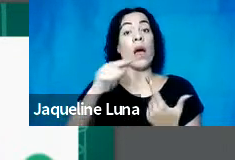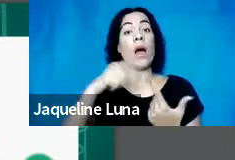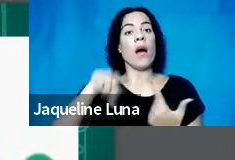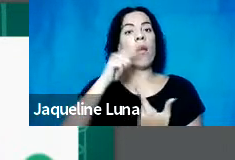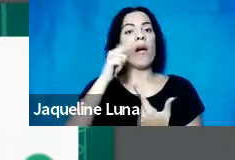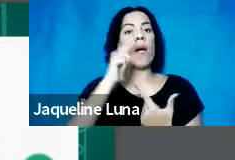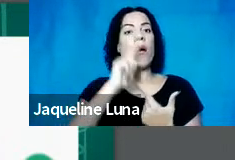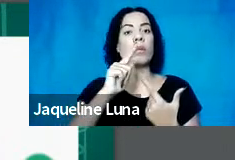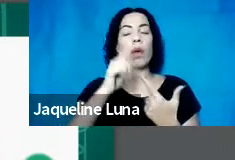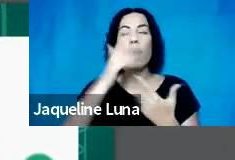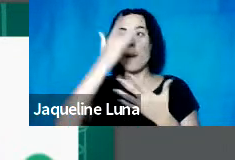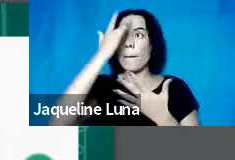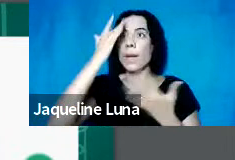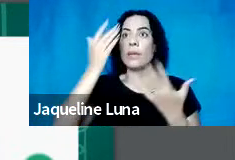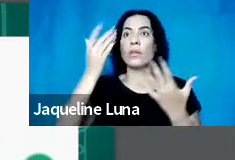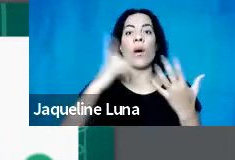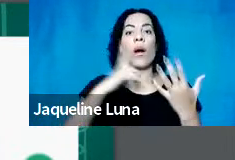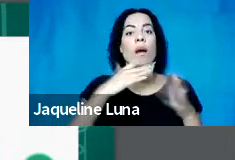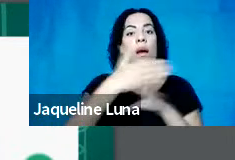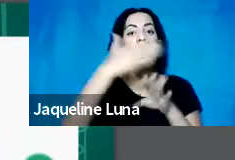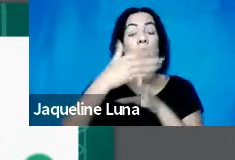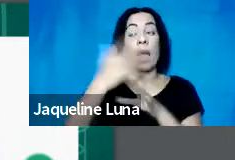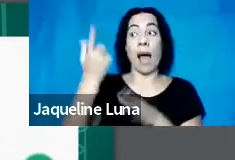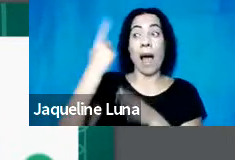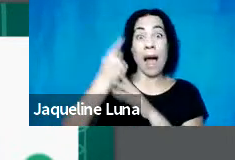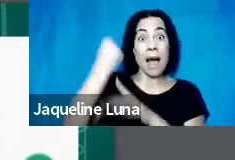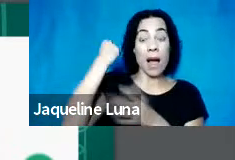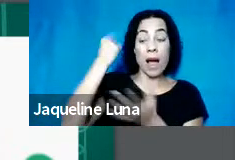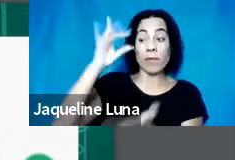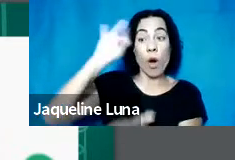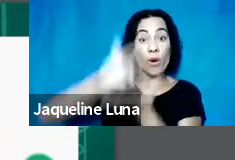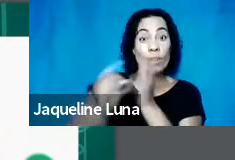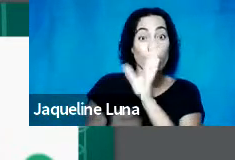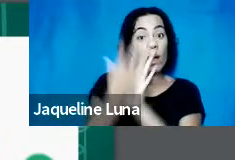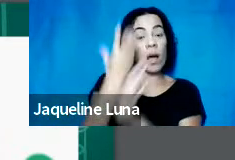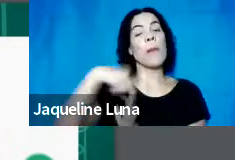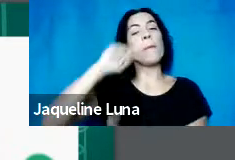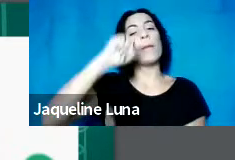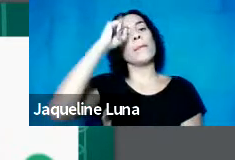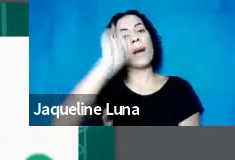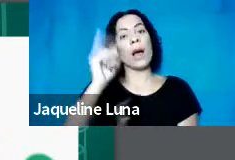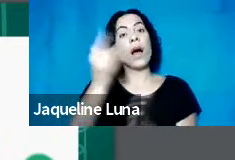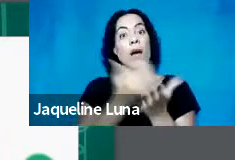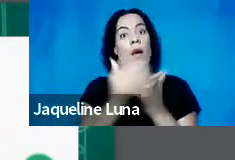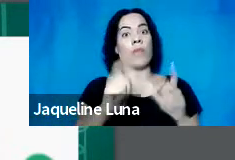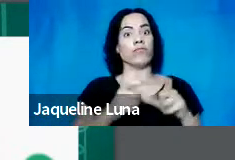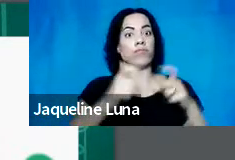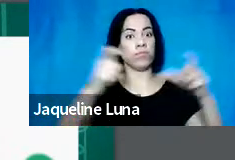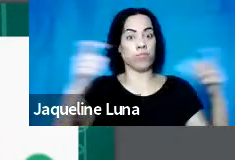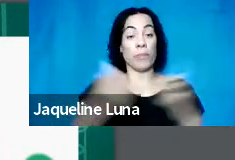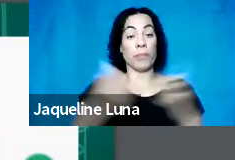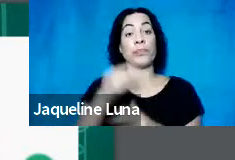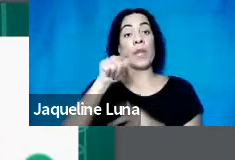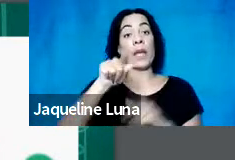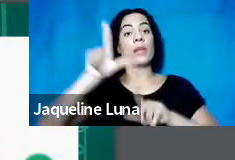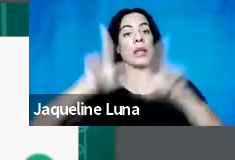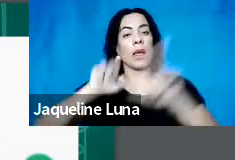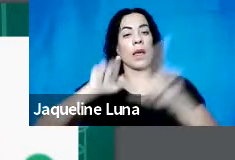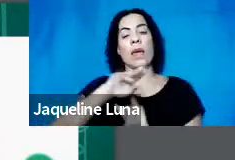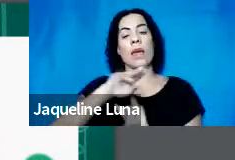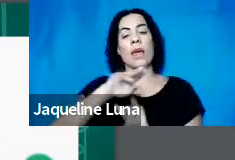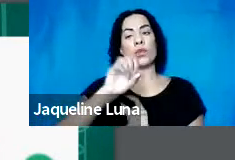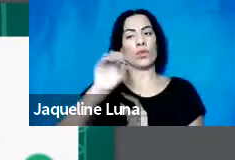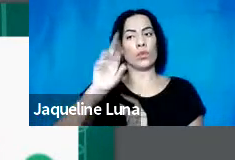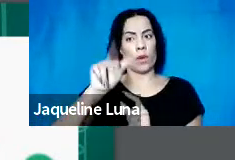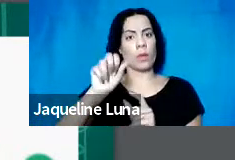não era esperado lá na nossa formatação original. Essas emissoras de TV também podem colocar nas suas redes sociais,